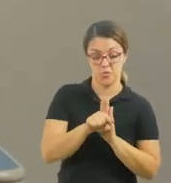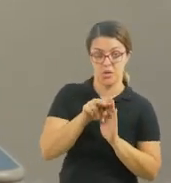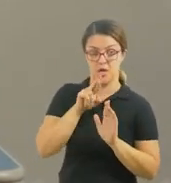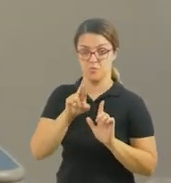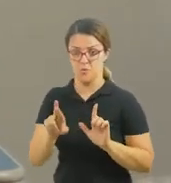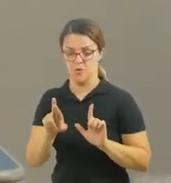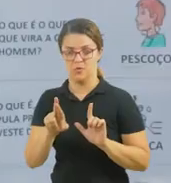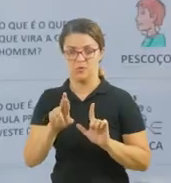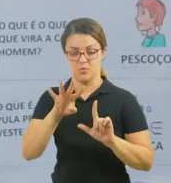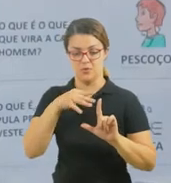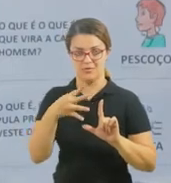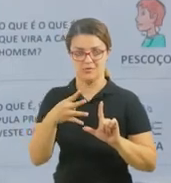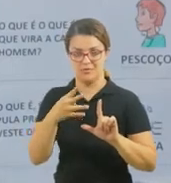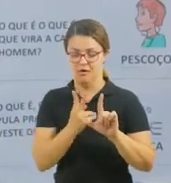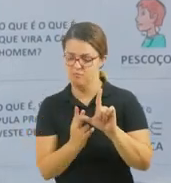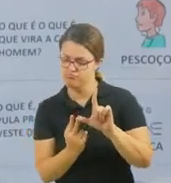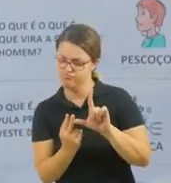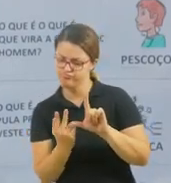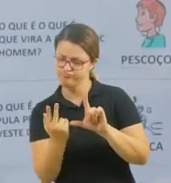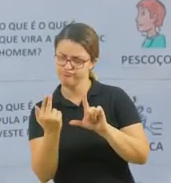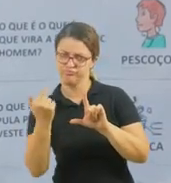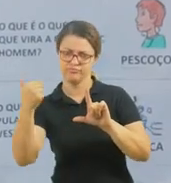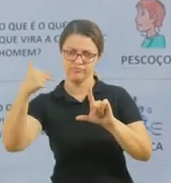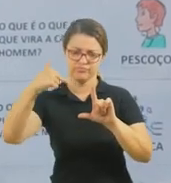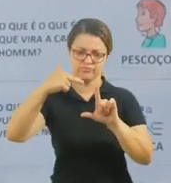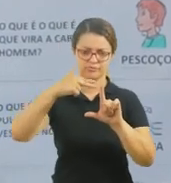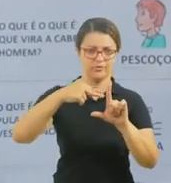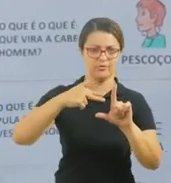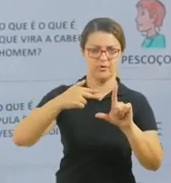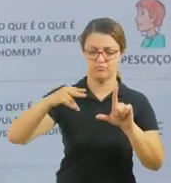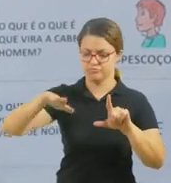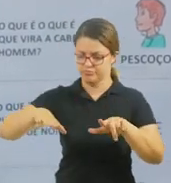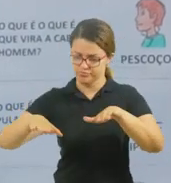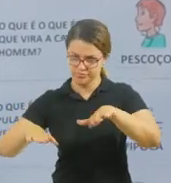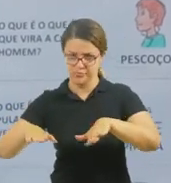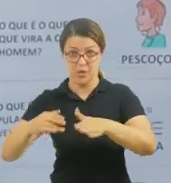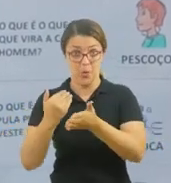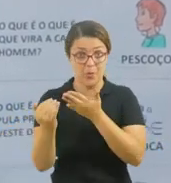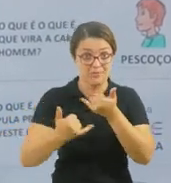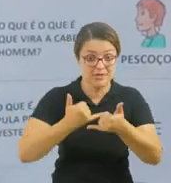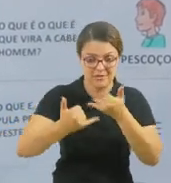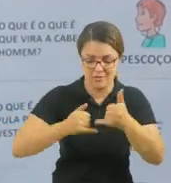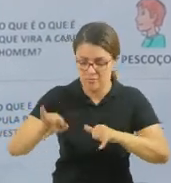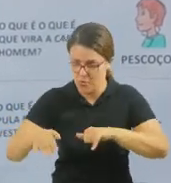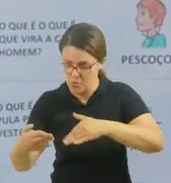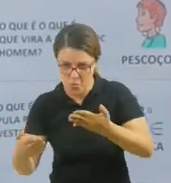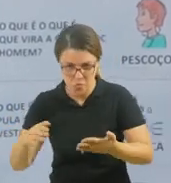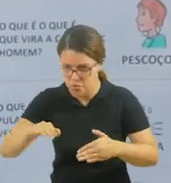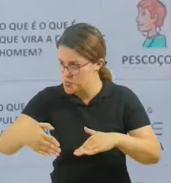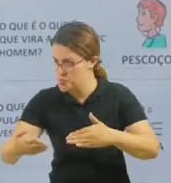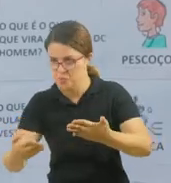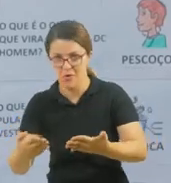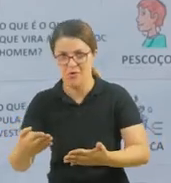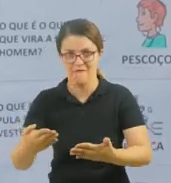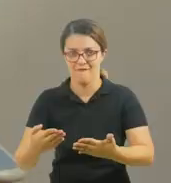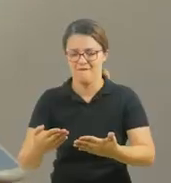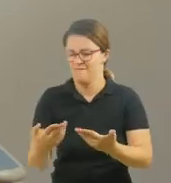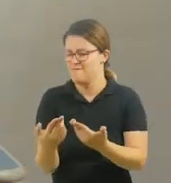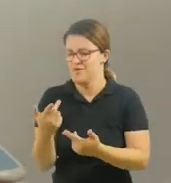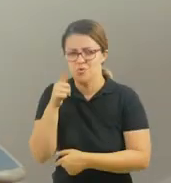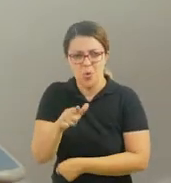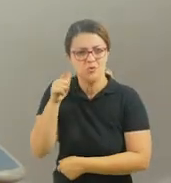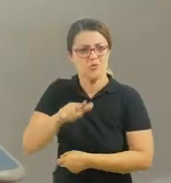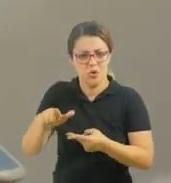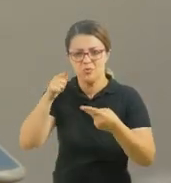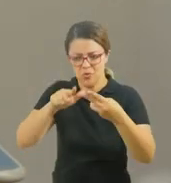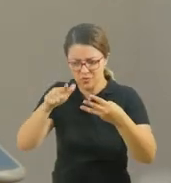você recortar os quadradinhos, eles vão para a mesa, aí a gente vai começar o jogo, tá? E é bem interessante que vocês façam várias vezes,